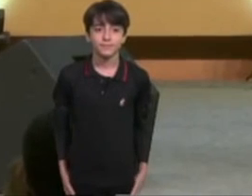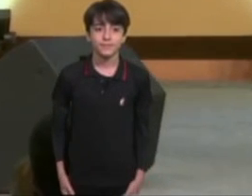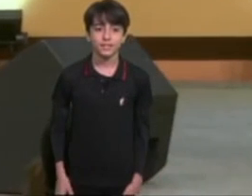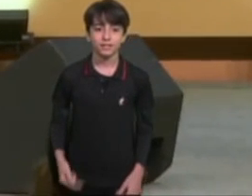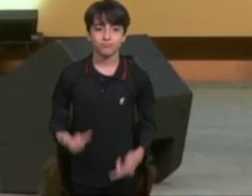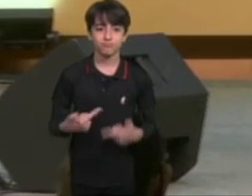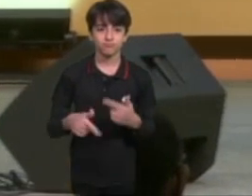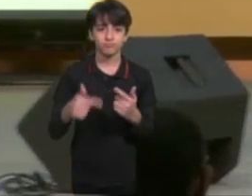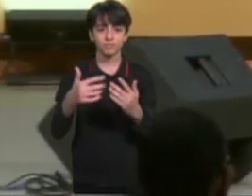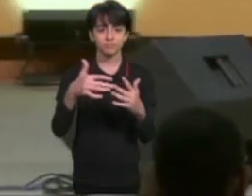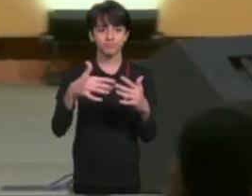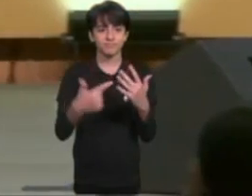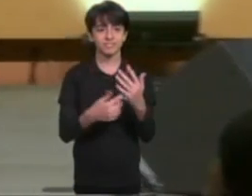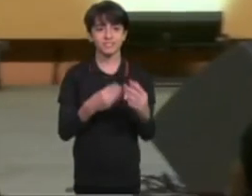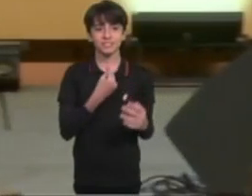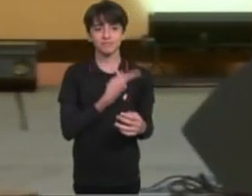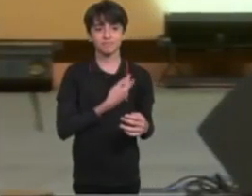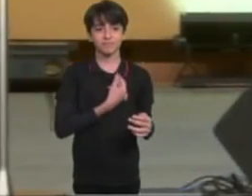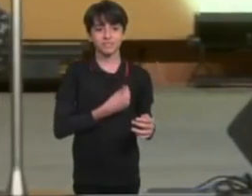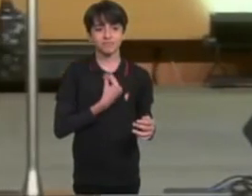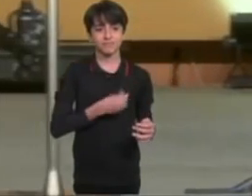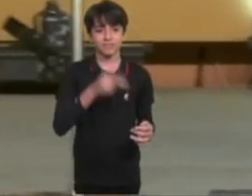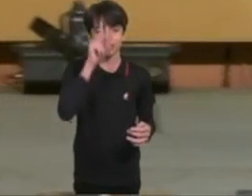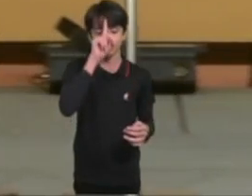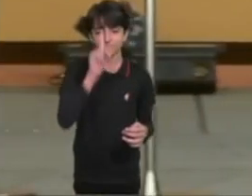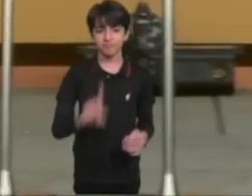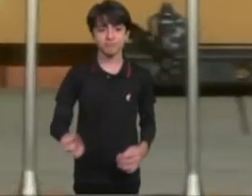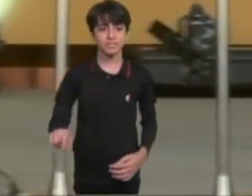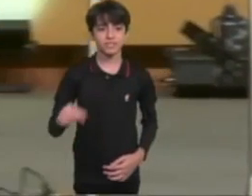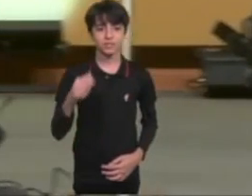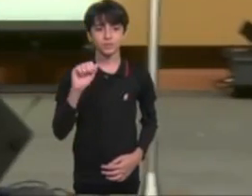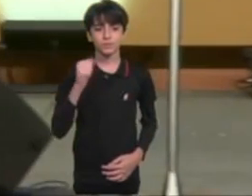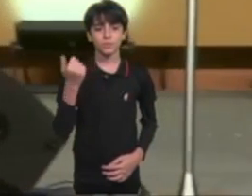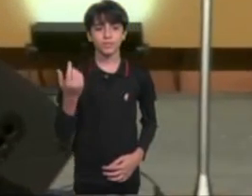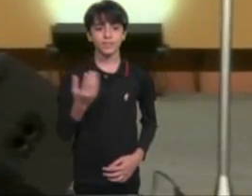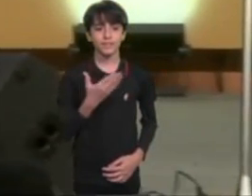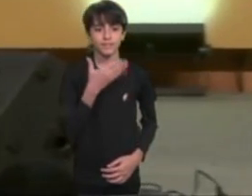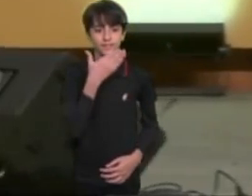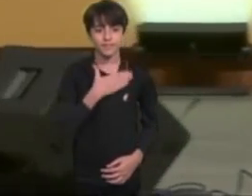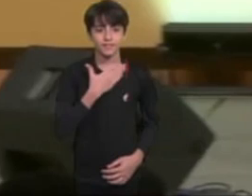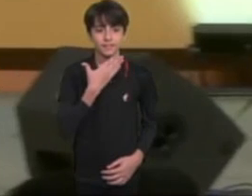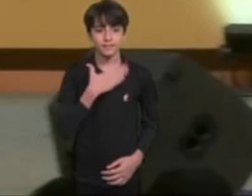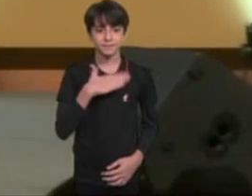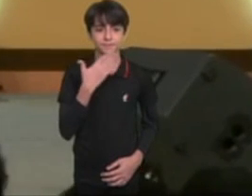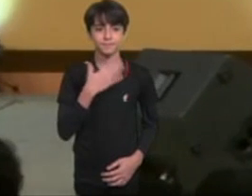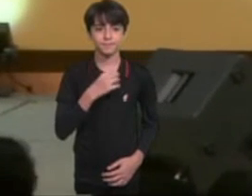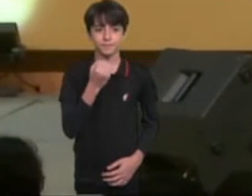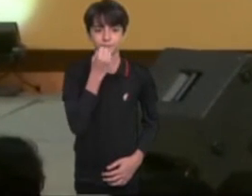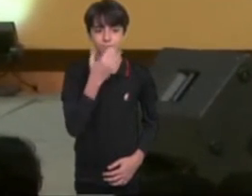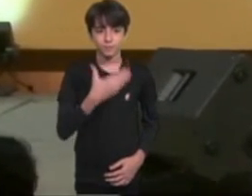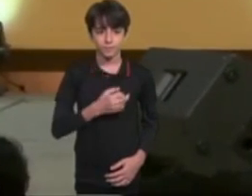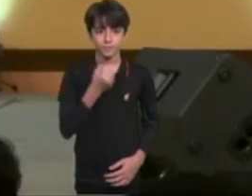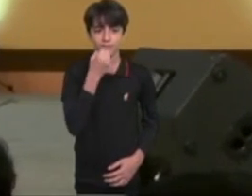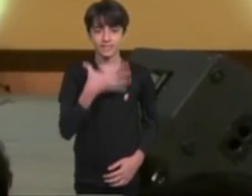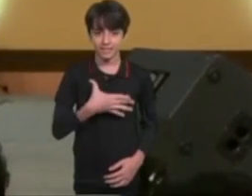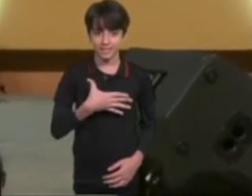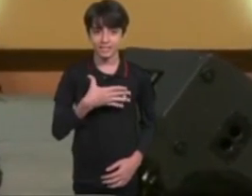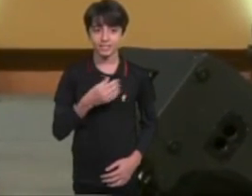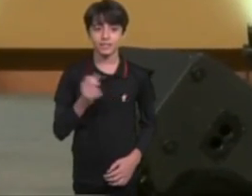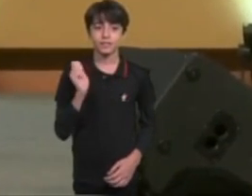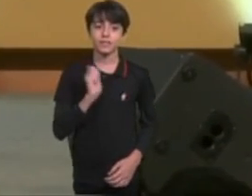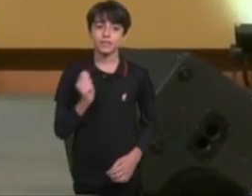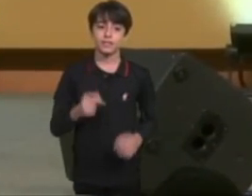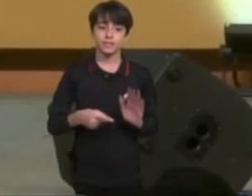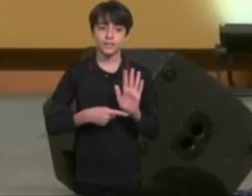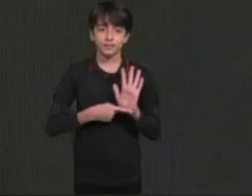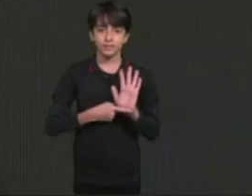detalhes da sua vida e talvez se você me contar alguma coisa Posso te ajudar outras não tem nem como bom mas venha